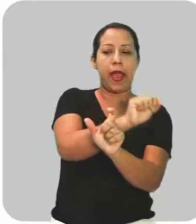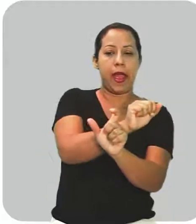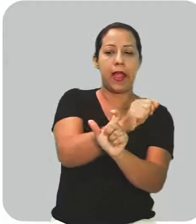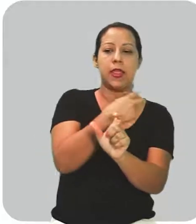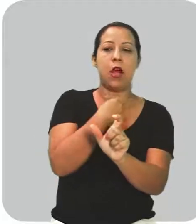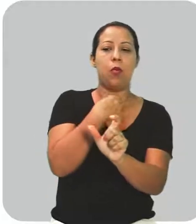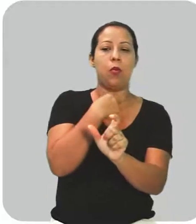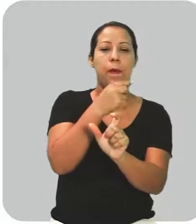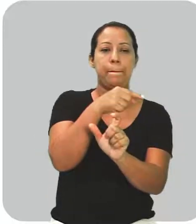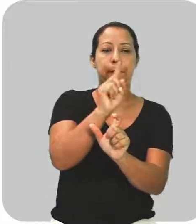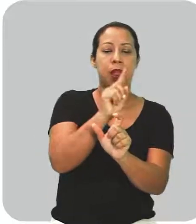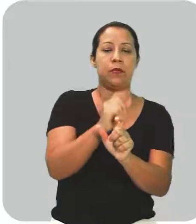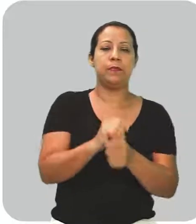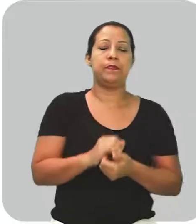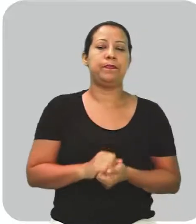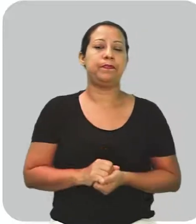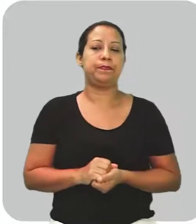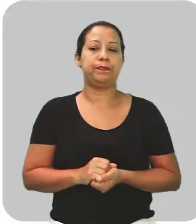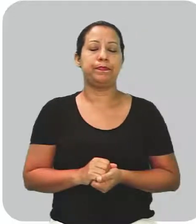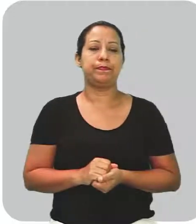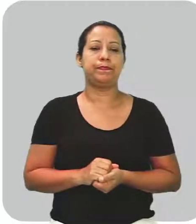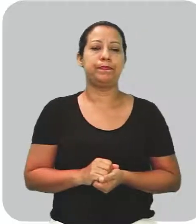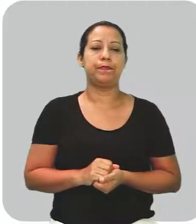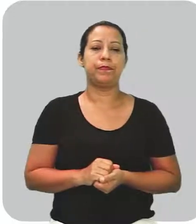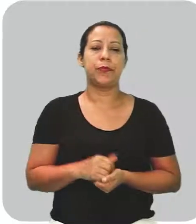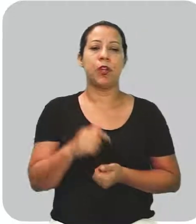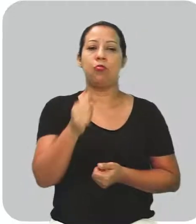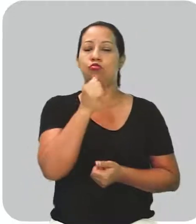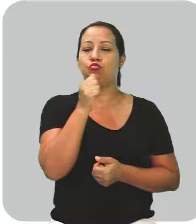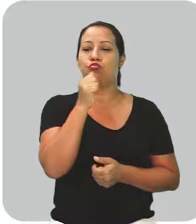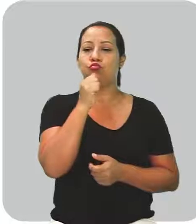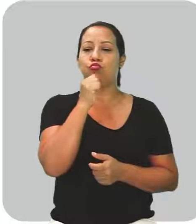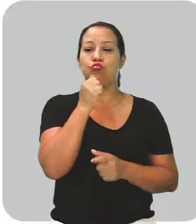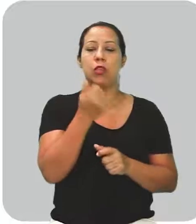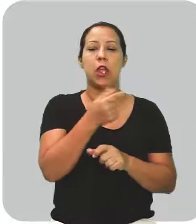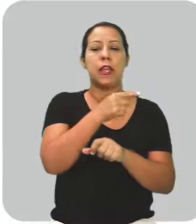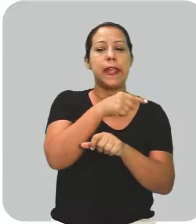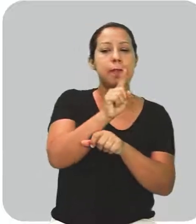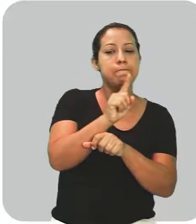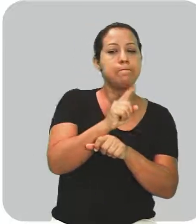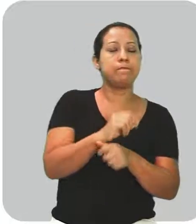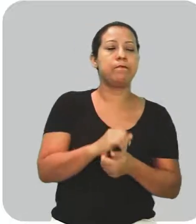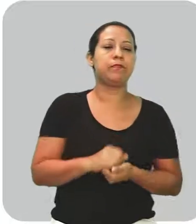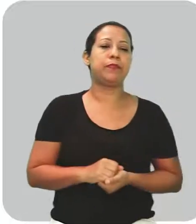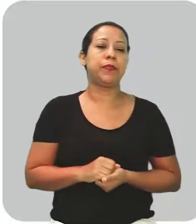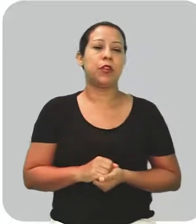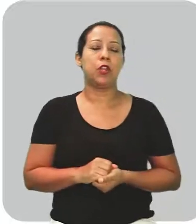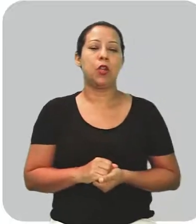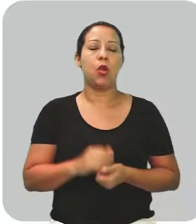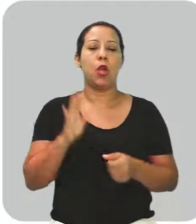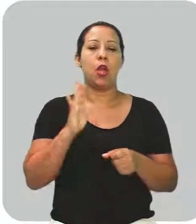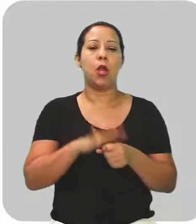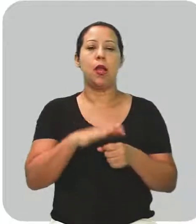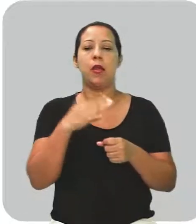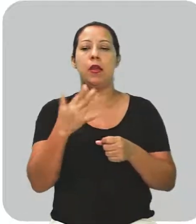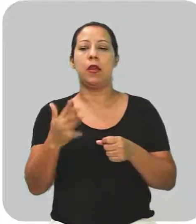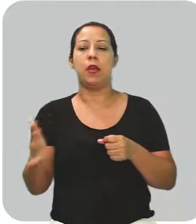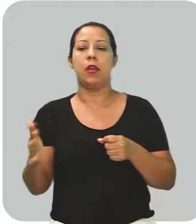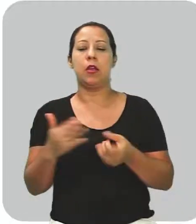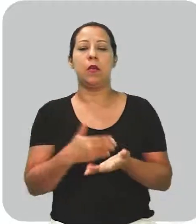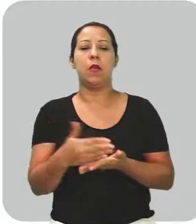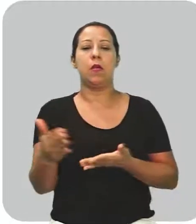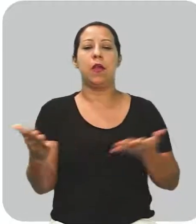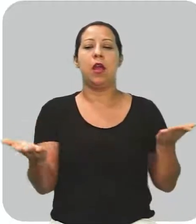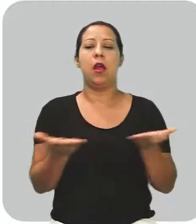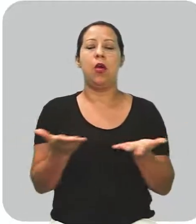conjugação. Não temos aqui a presença da crase. Promoção a partir de hoje, né?